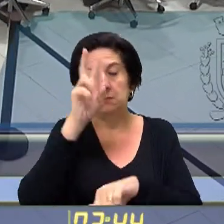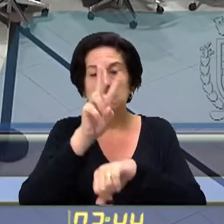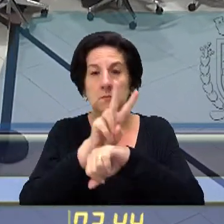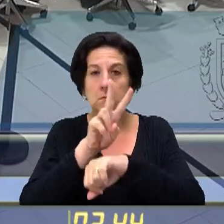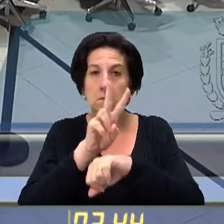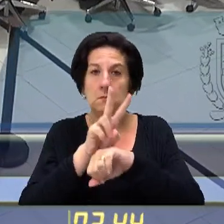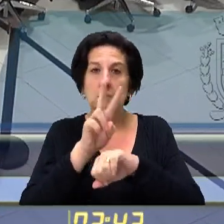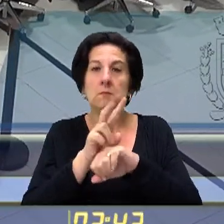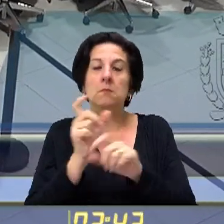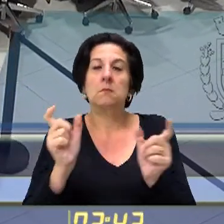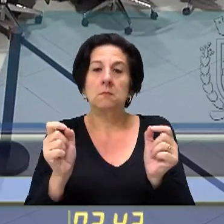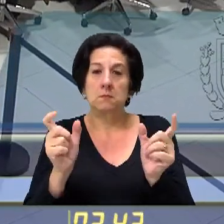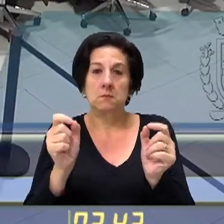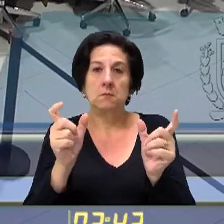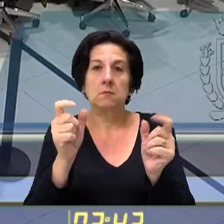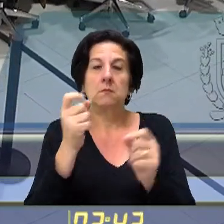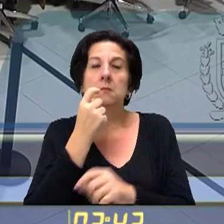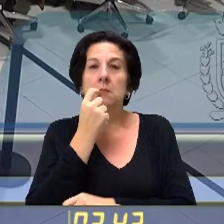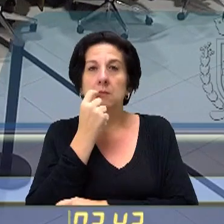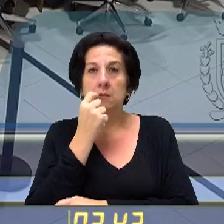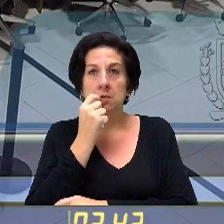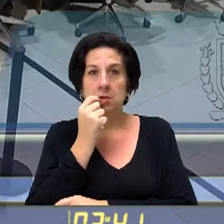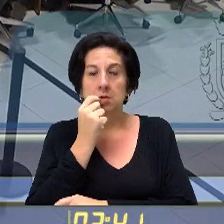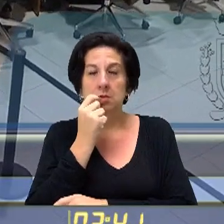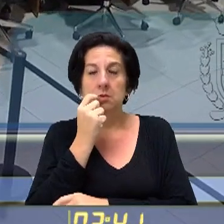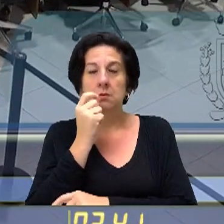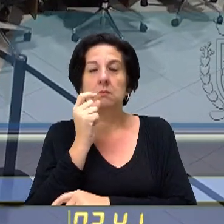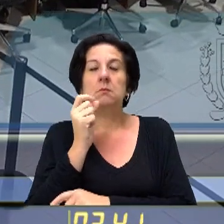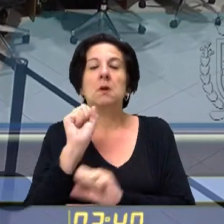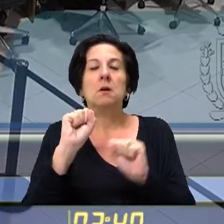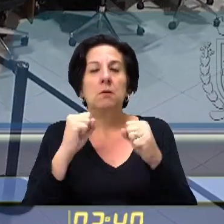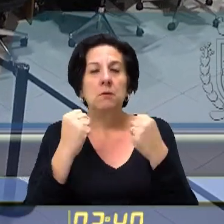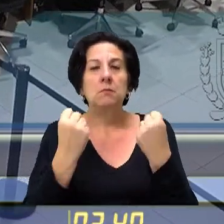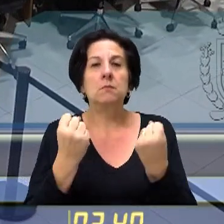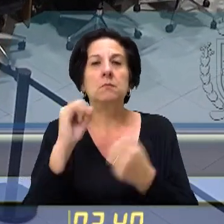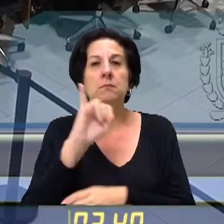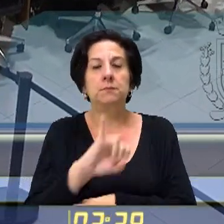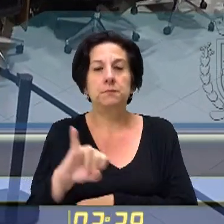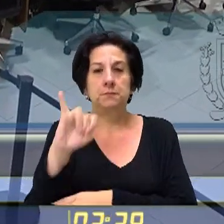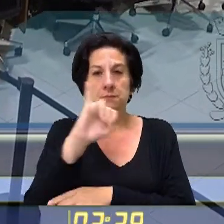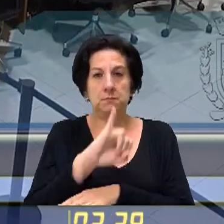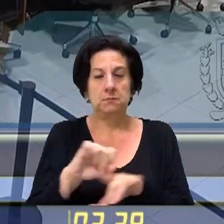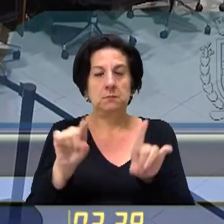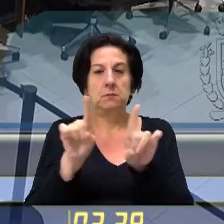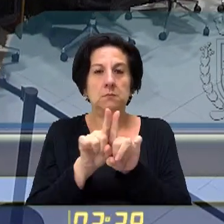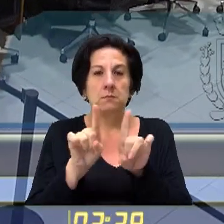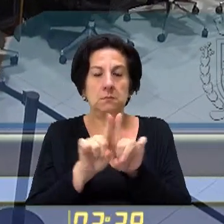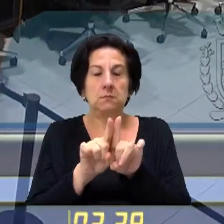prevenção do câncer da mama. E de reforçar a importância